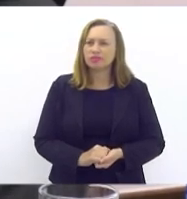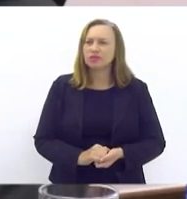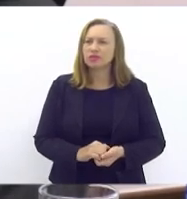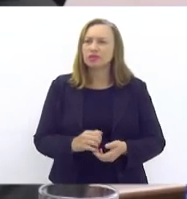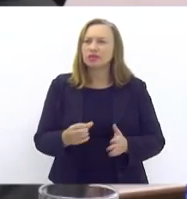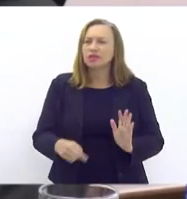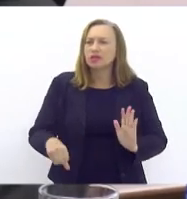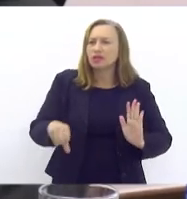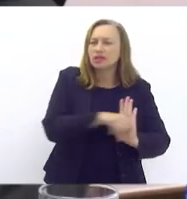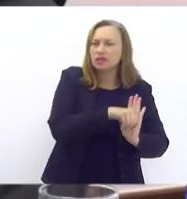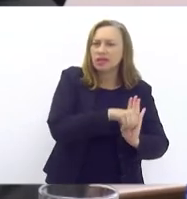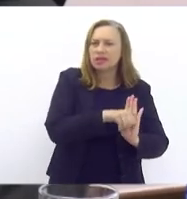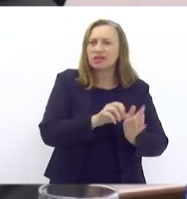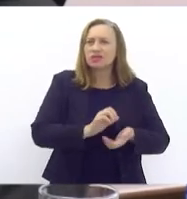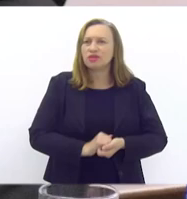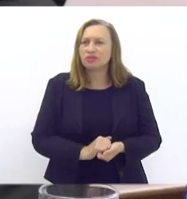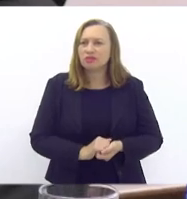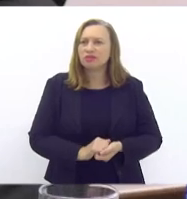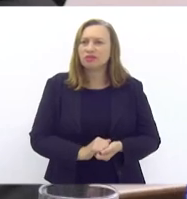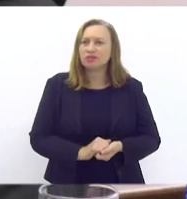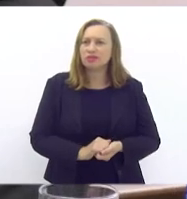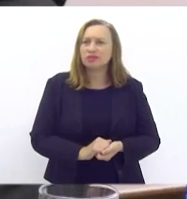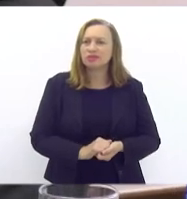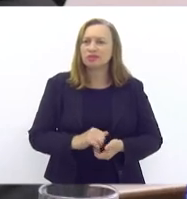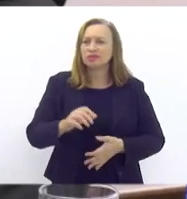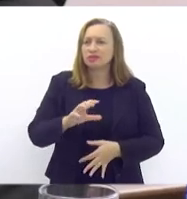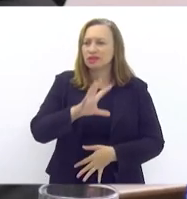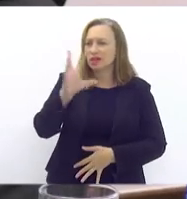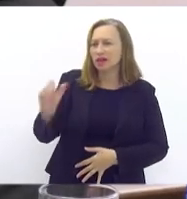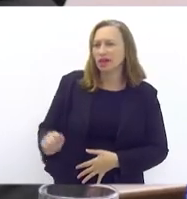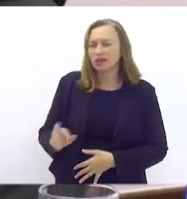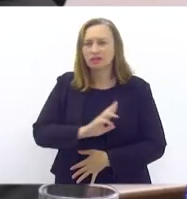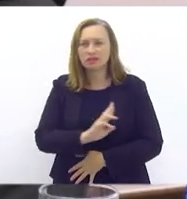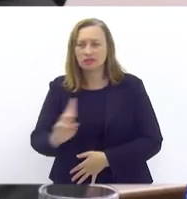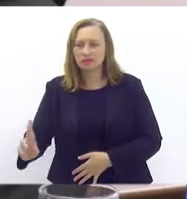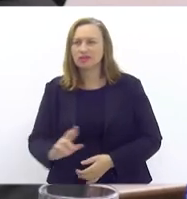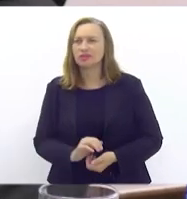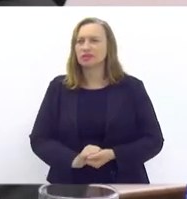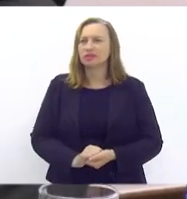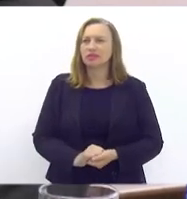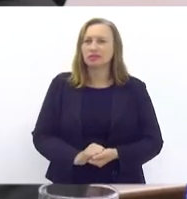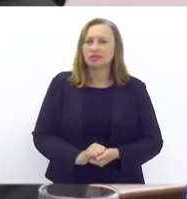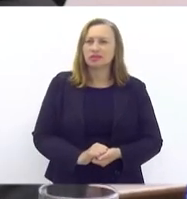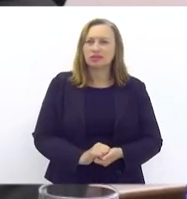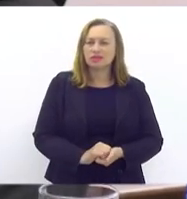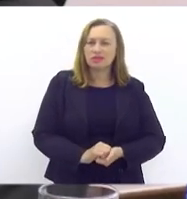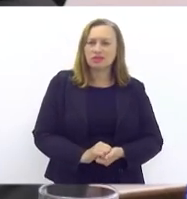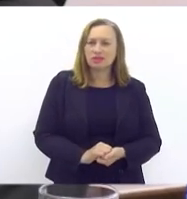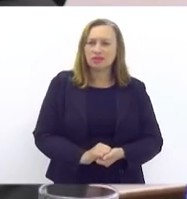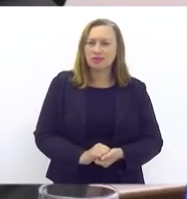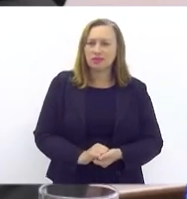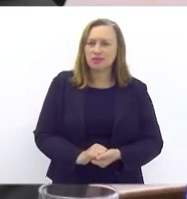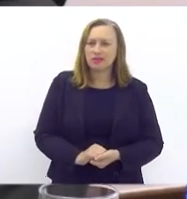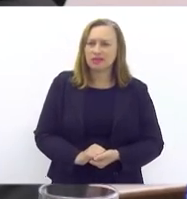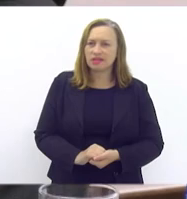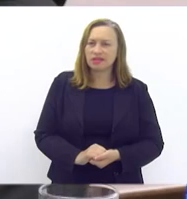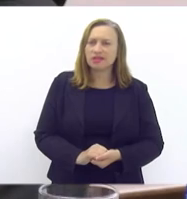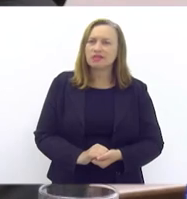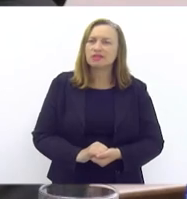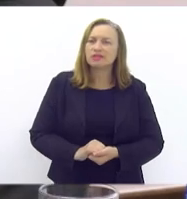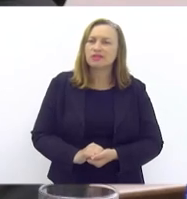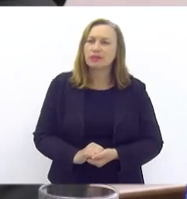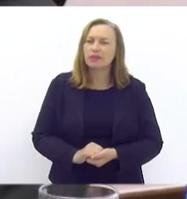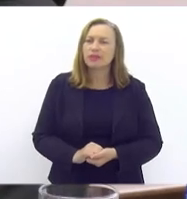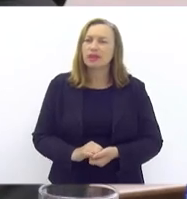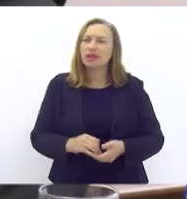as as atividades de matriz africana né das religiões eh então ele criou um a